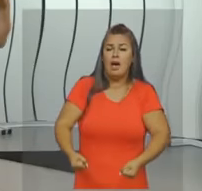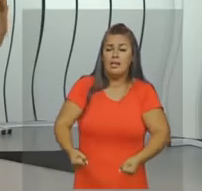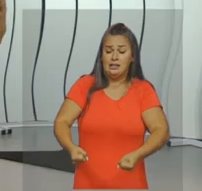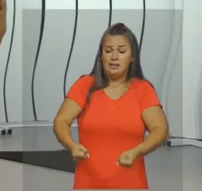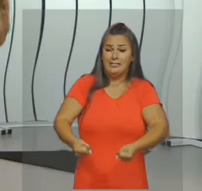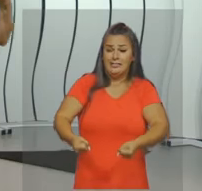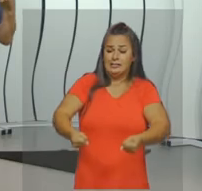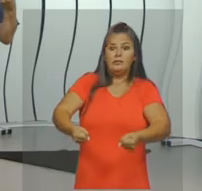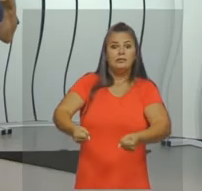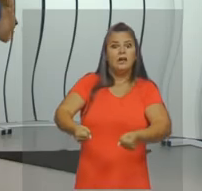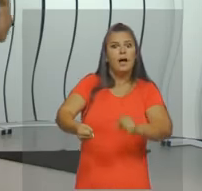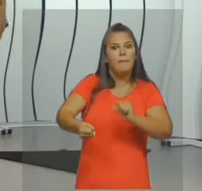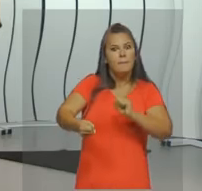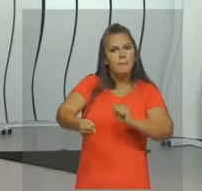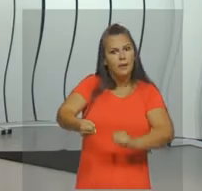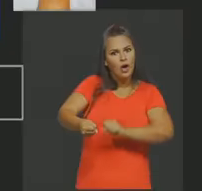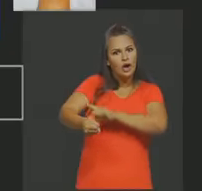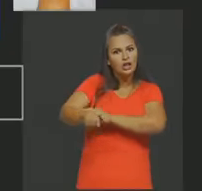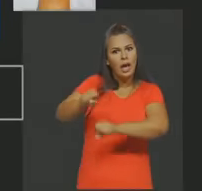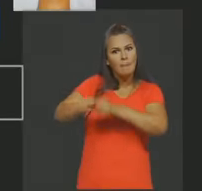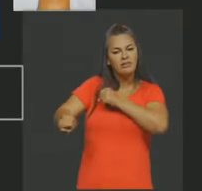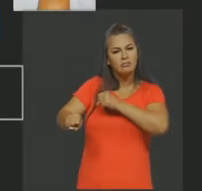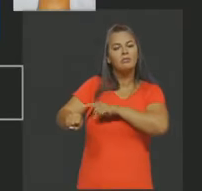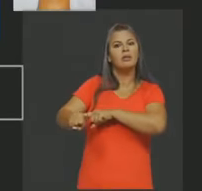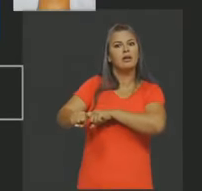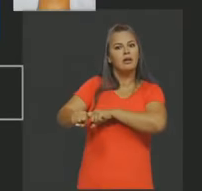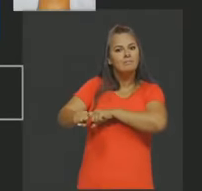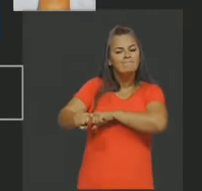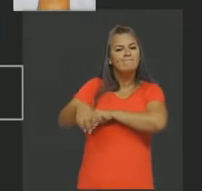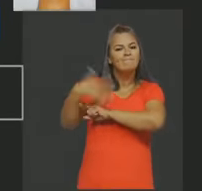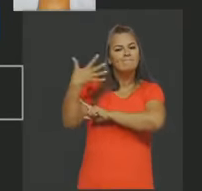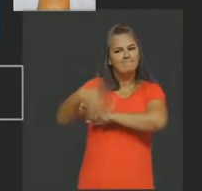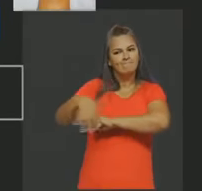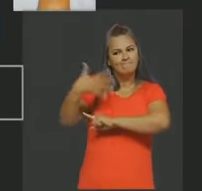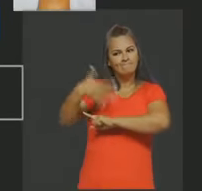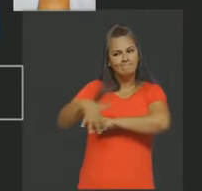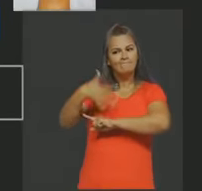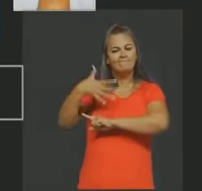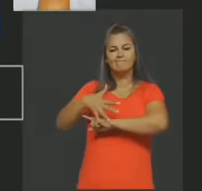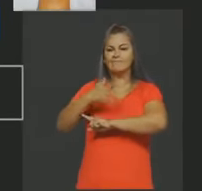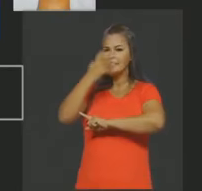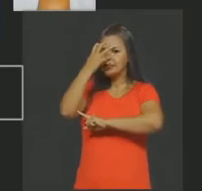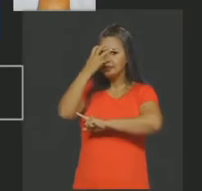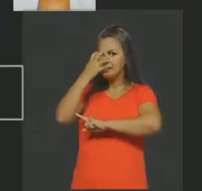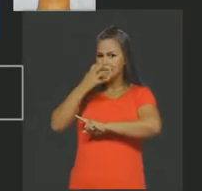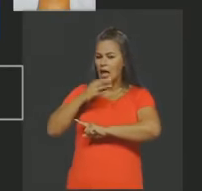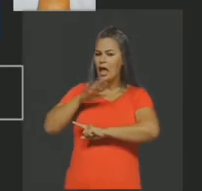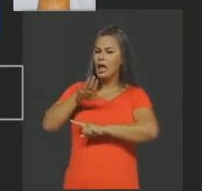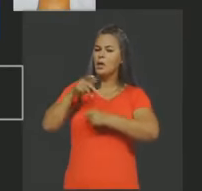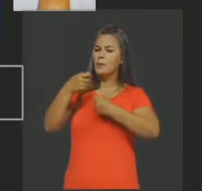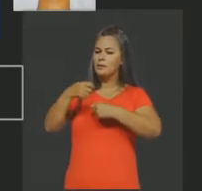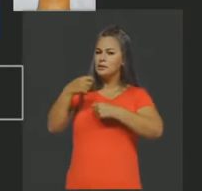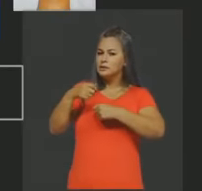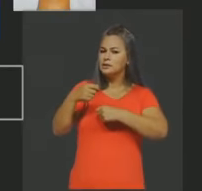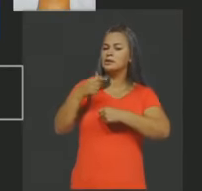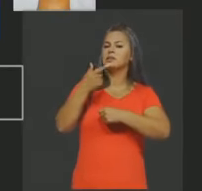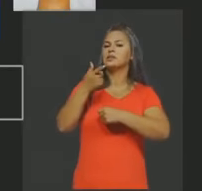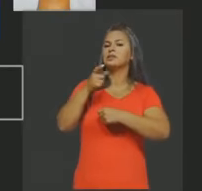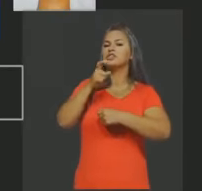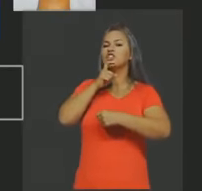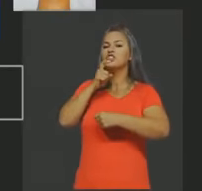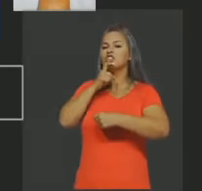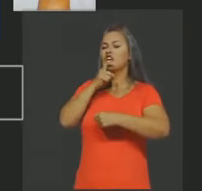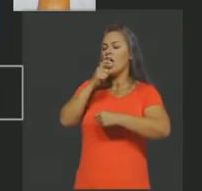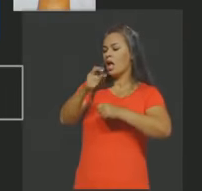arrebentar, tem vários graus de estiramento, né? E aí tem todo um tratamento, né? Com anti-inflamatório, gelo, e